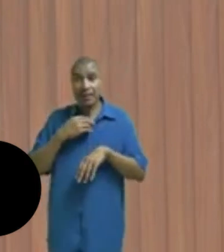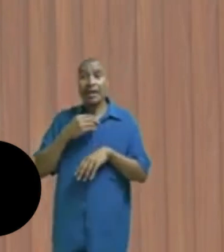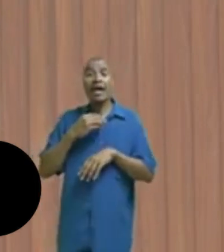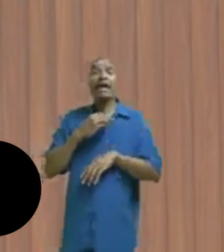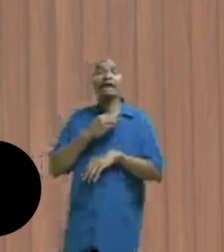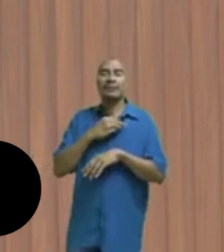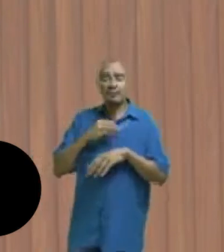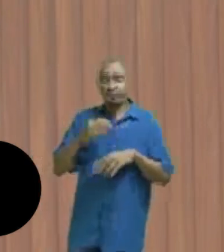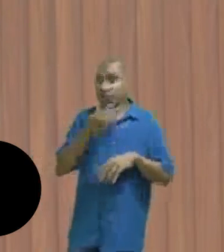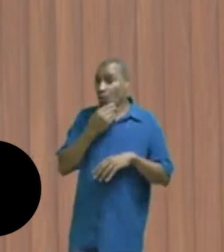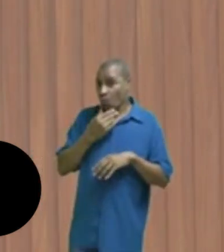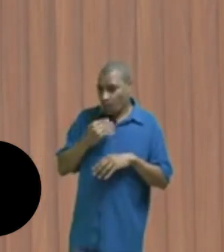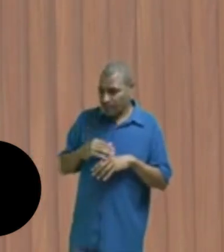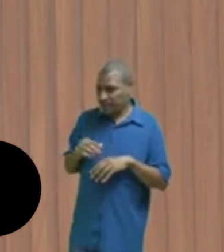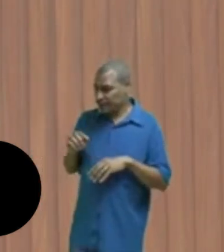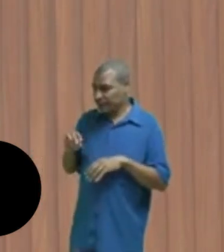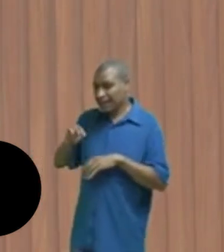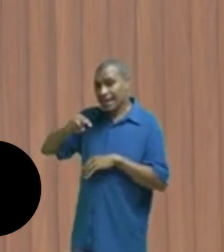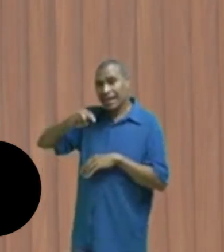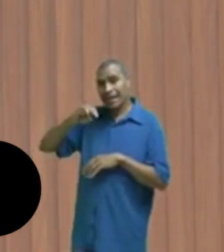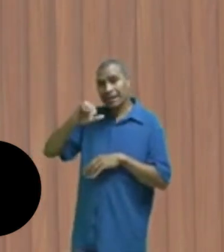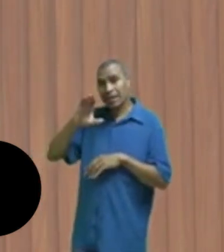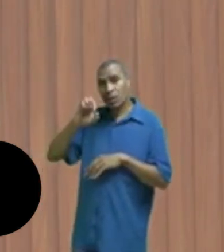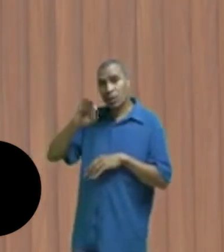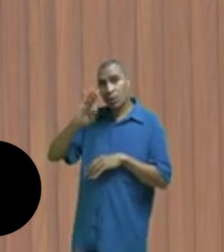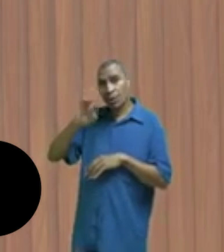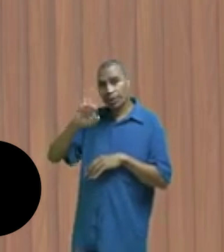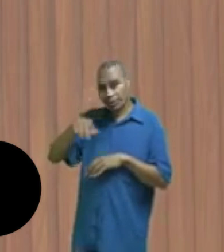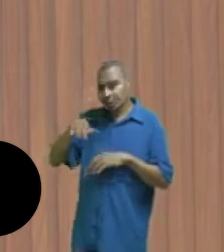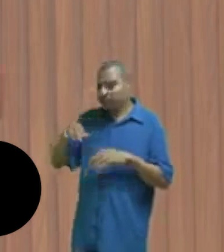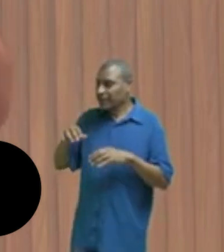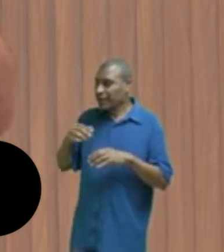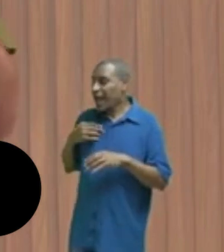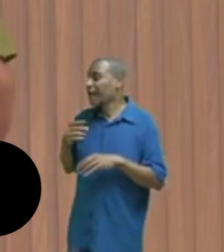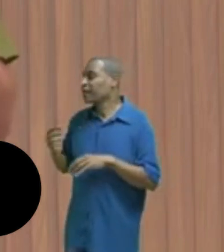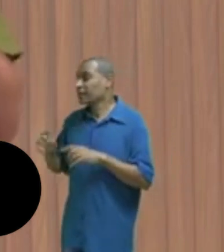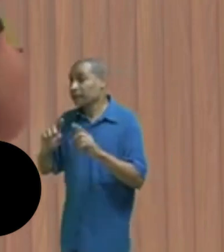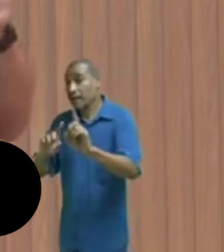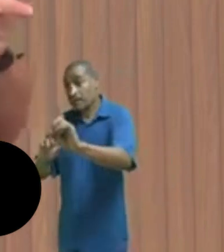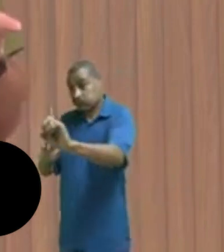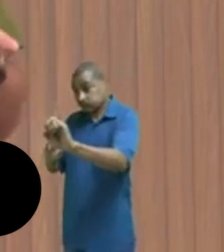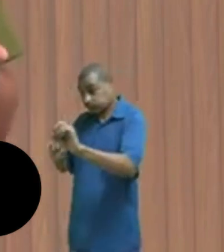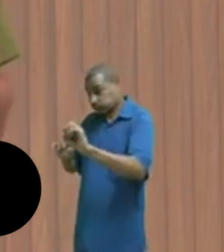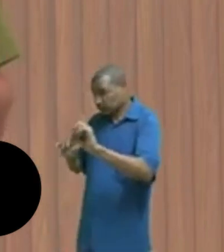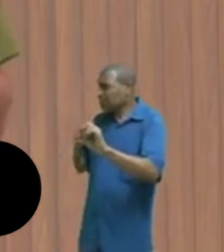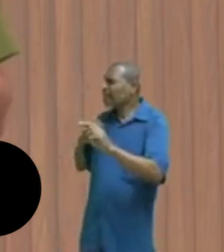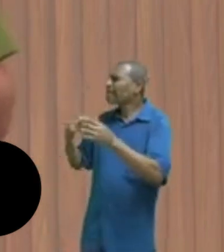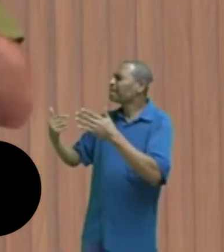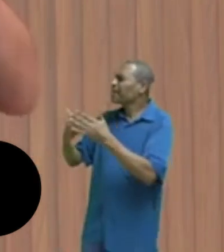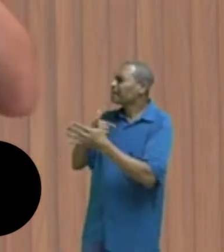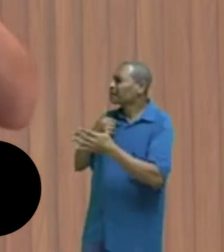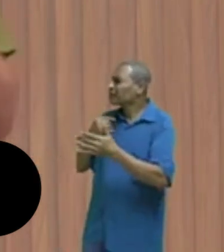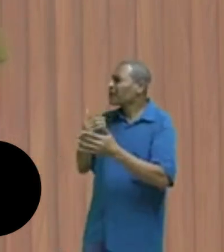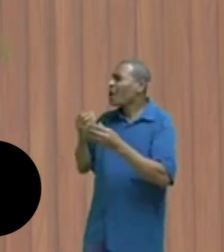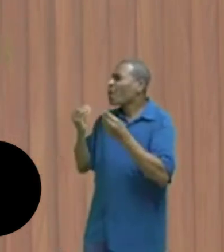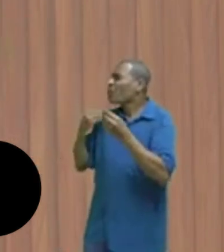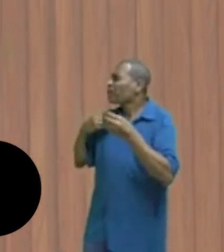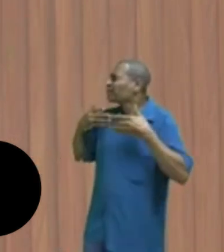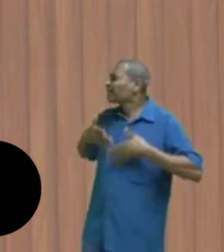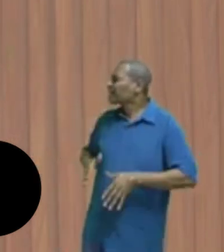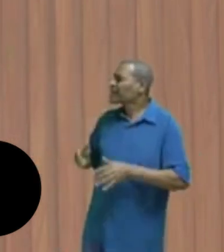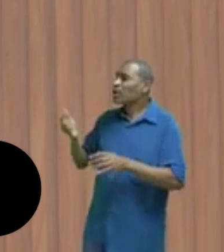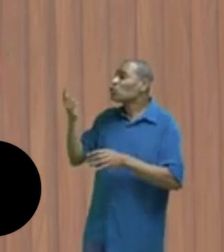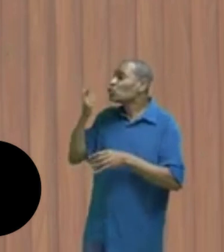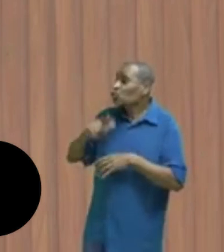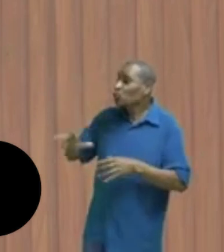Augusto Nicodemos, mas é o Nicodemos que vai até ele para indagar quem ele é, o que ele está fazendo